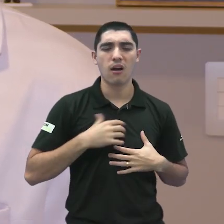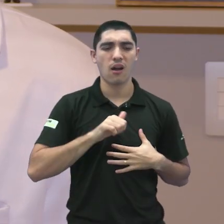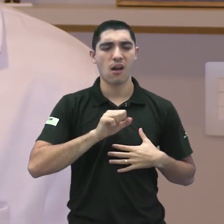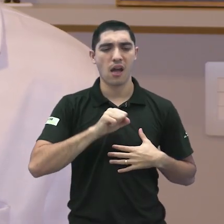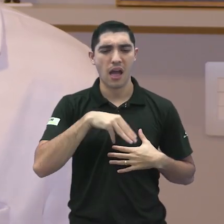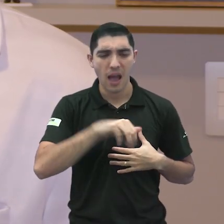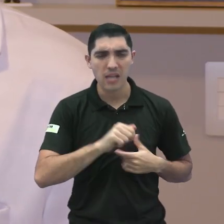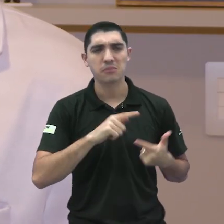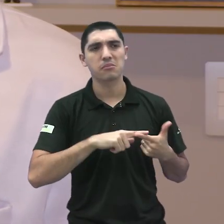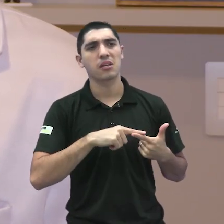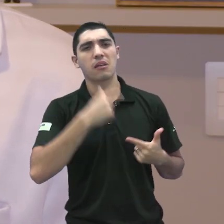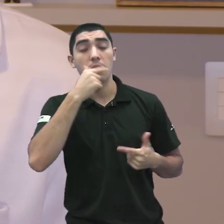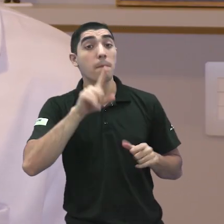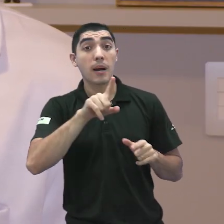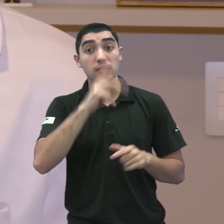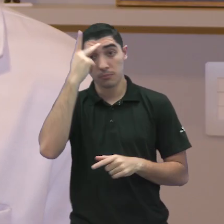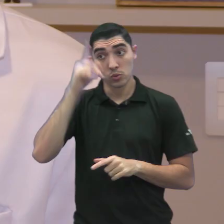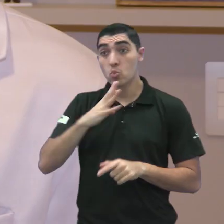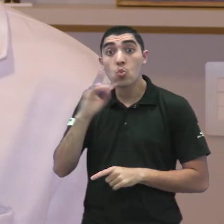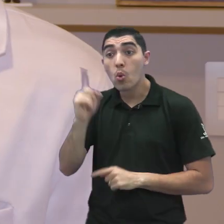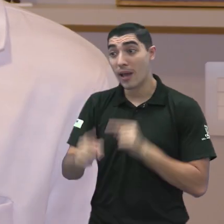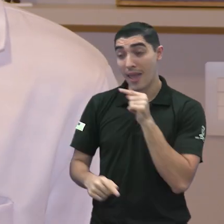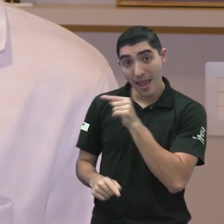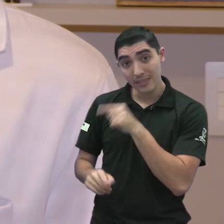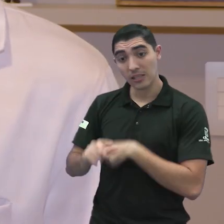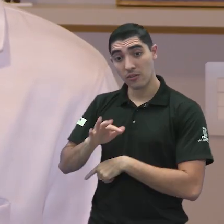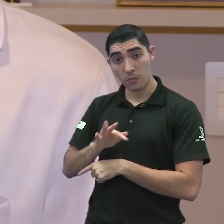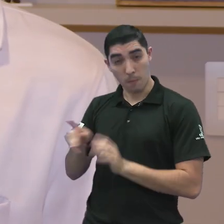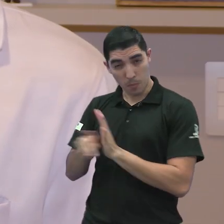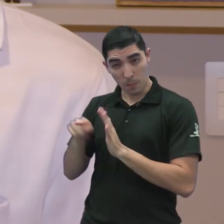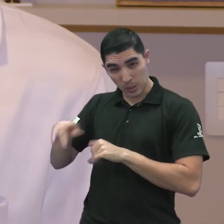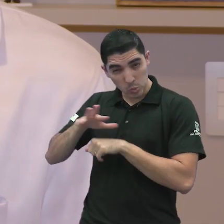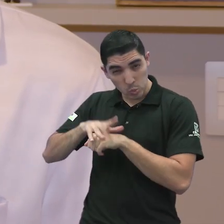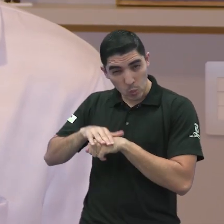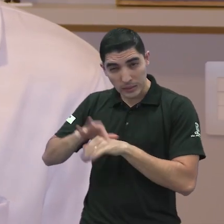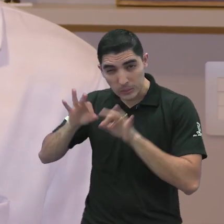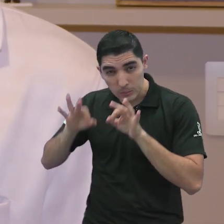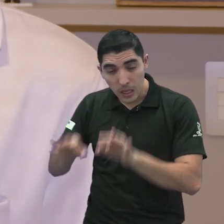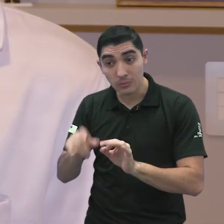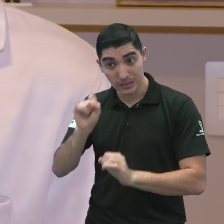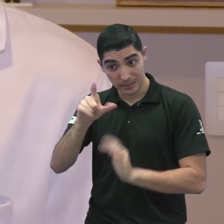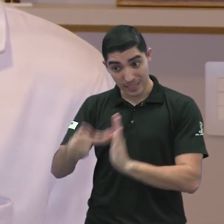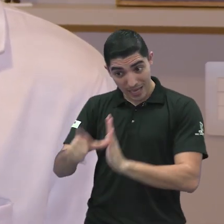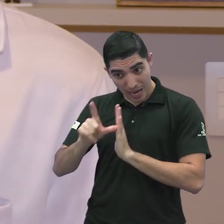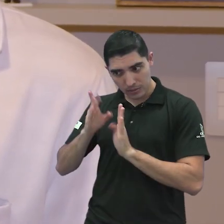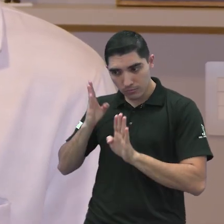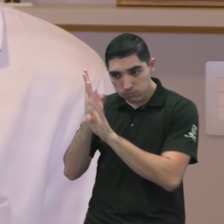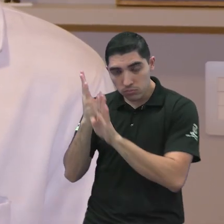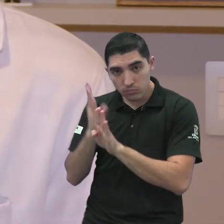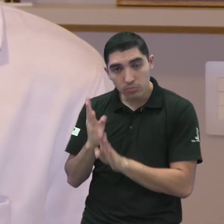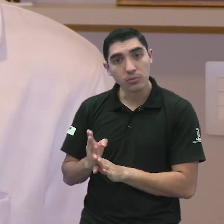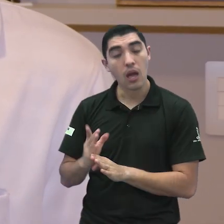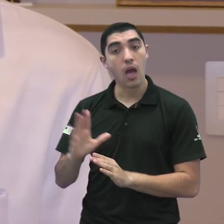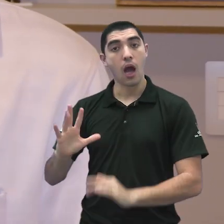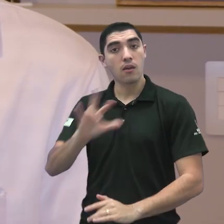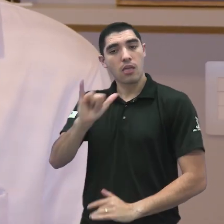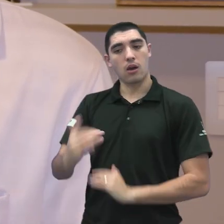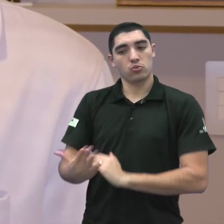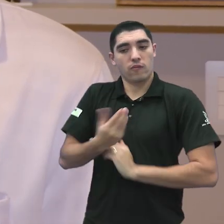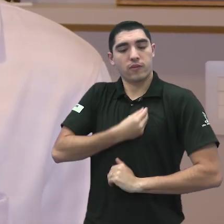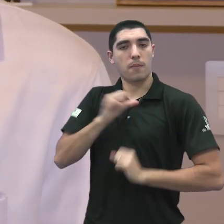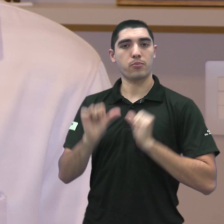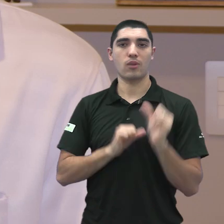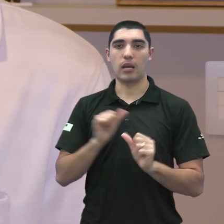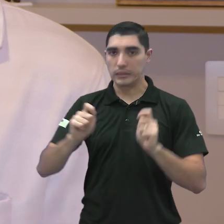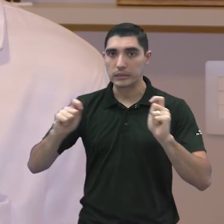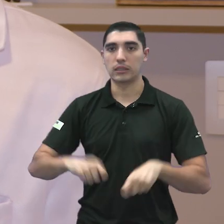doenças, no DPOC, na asma, na bronquite, mas ninguém lembra da fibrose e precisa ser lembrado porque é uma doença que o diagnóstico